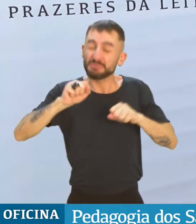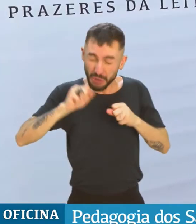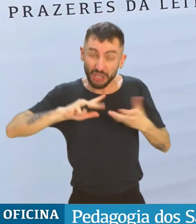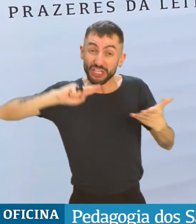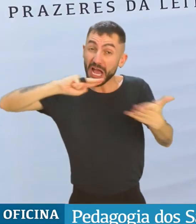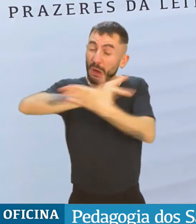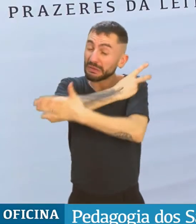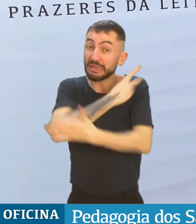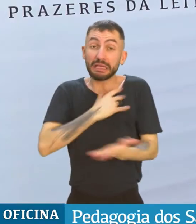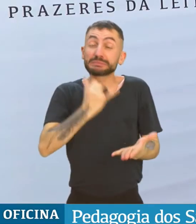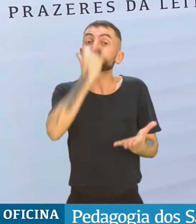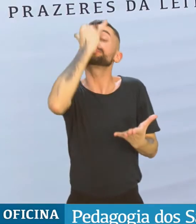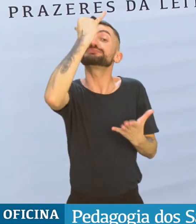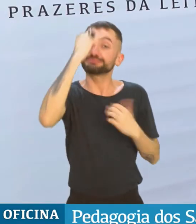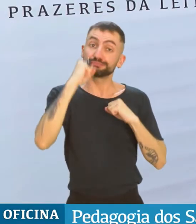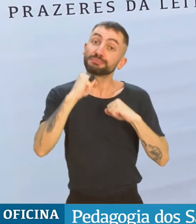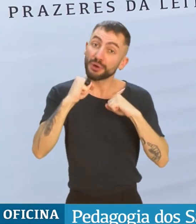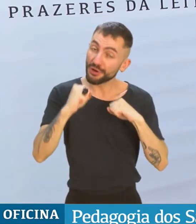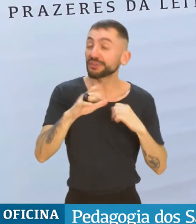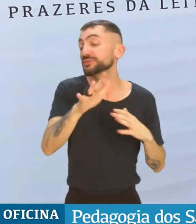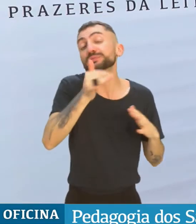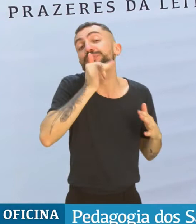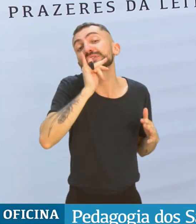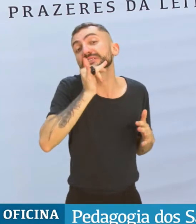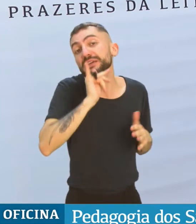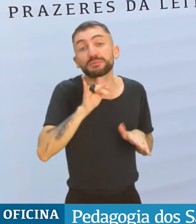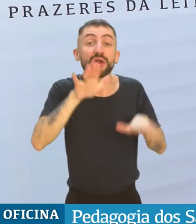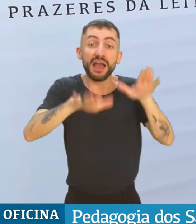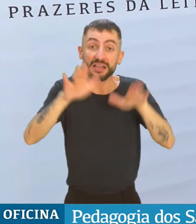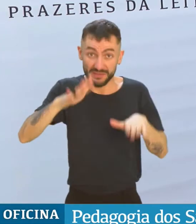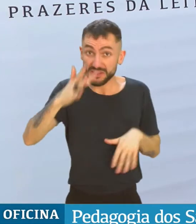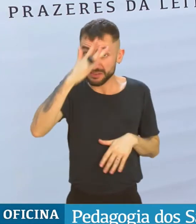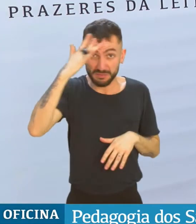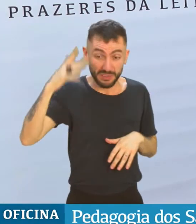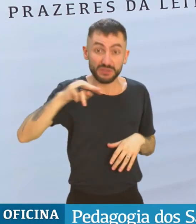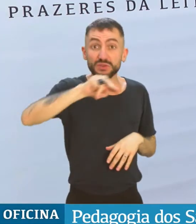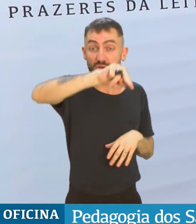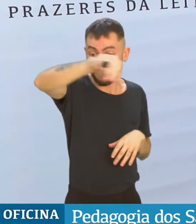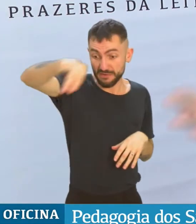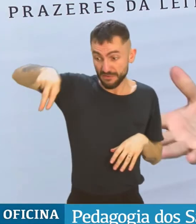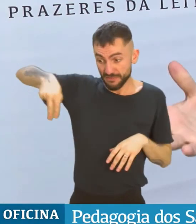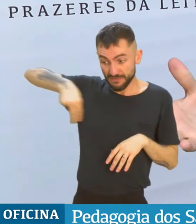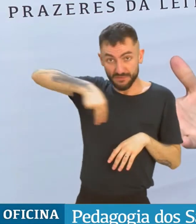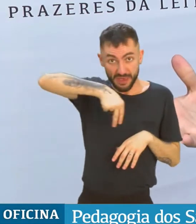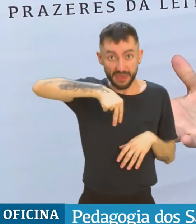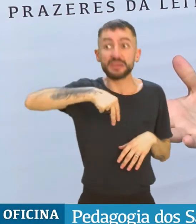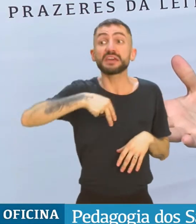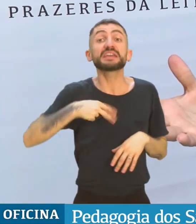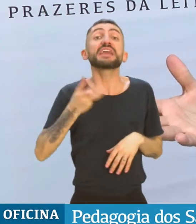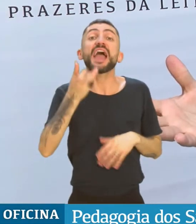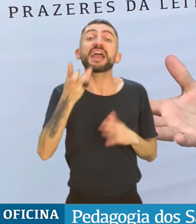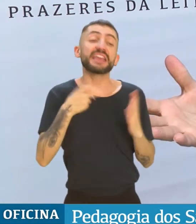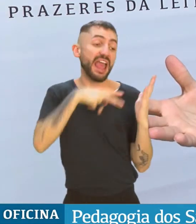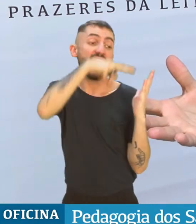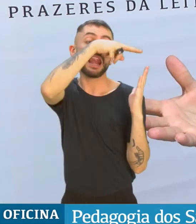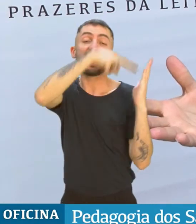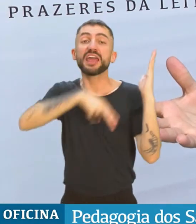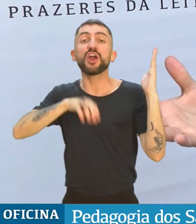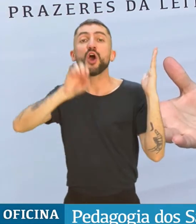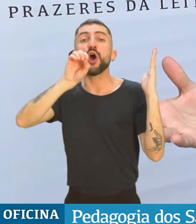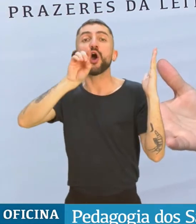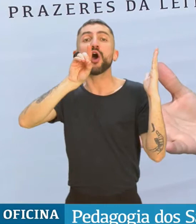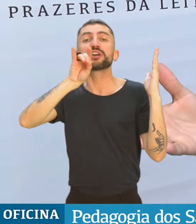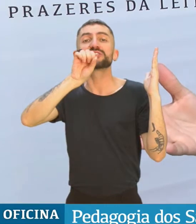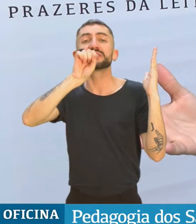ser alguém que vai pegar ali o microfone para querer recitar a Odisseia inteira.